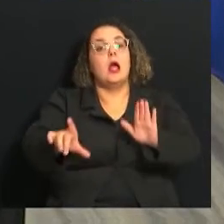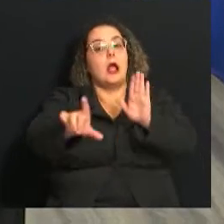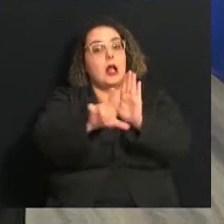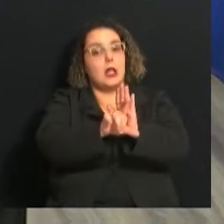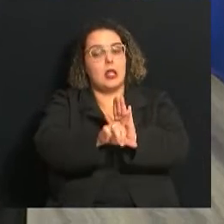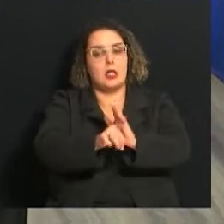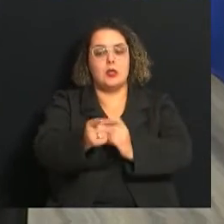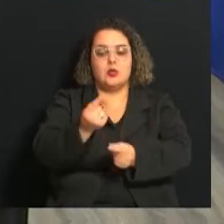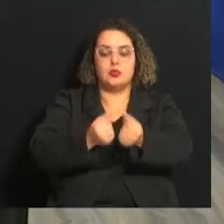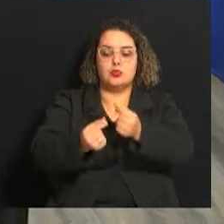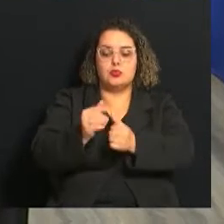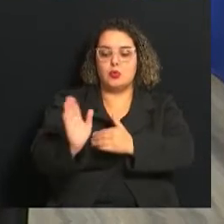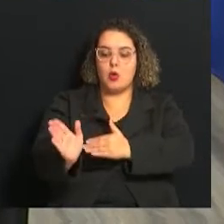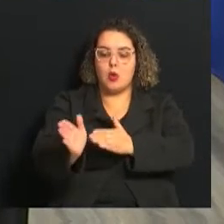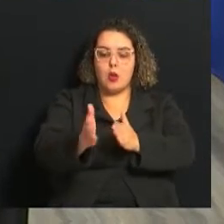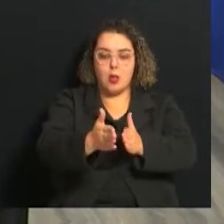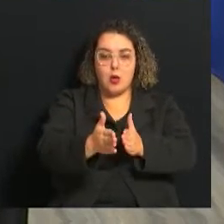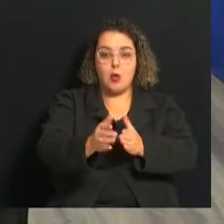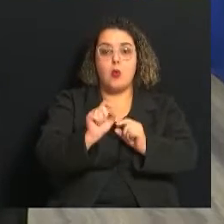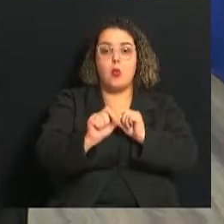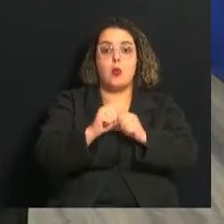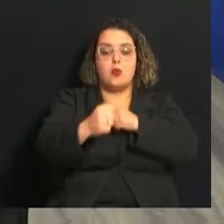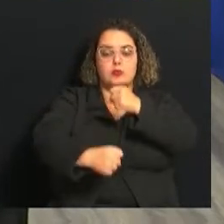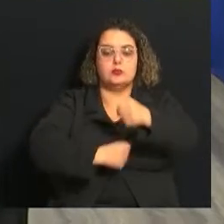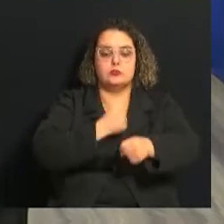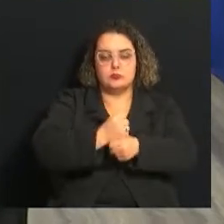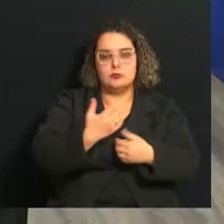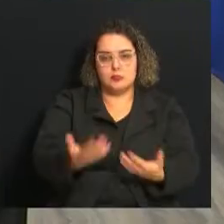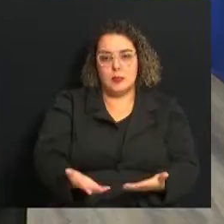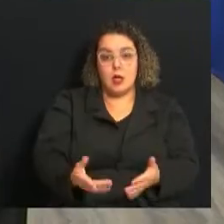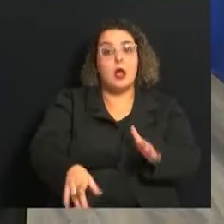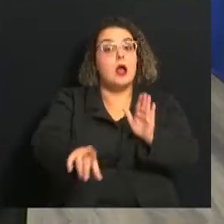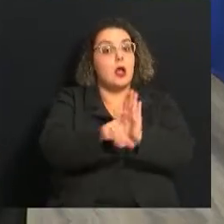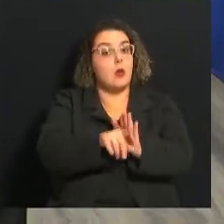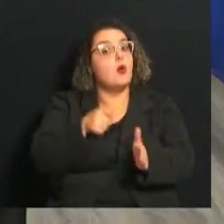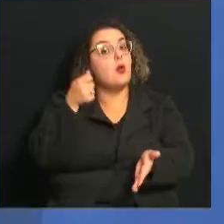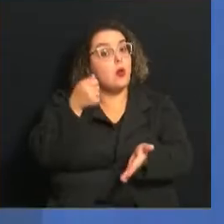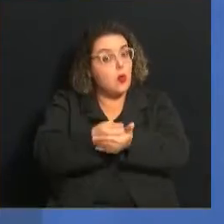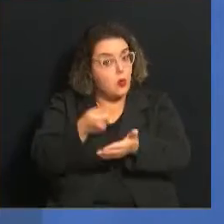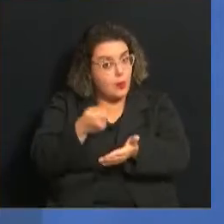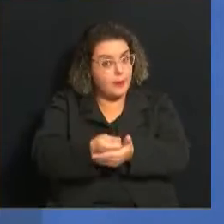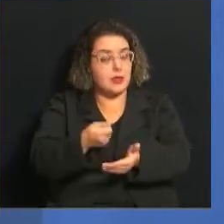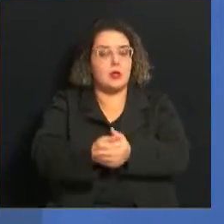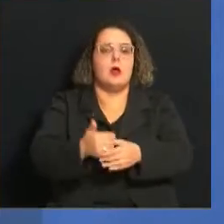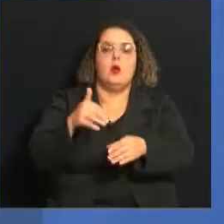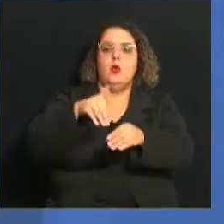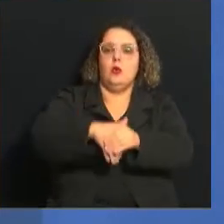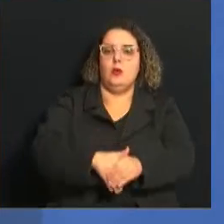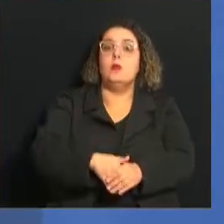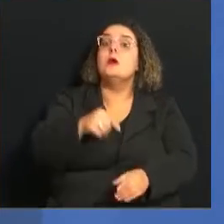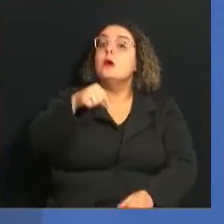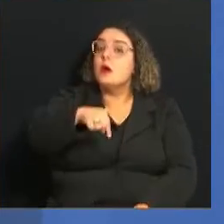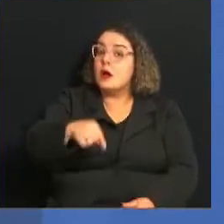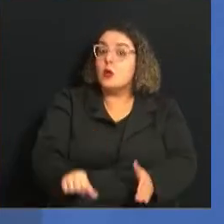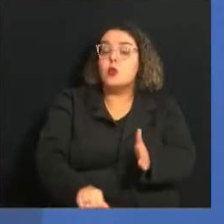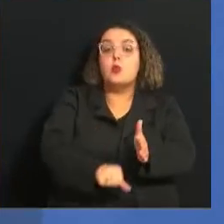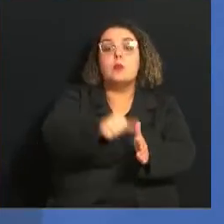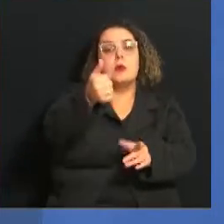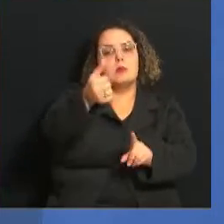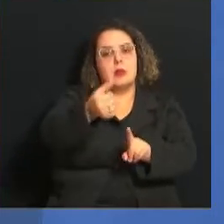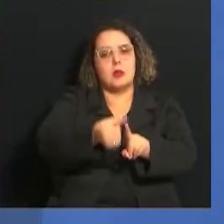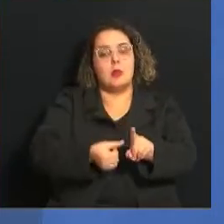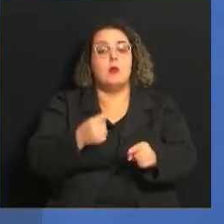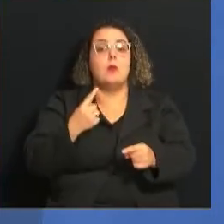Diretrizes Orçamentárias. Essa lei, ela obrigatoriamente tem que ser votada ainda no primeiro semestre, porque ela